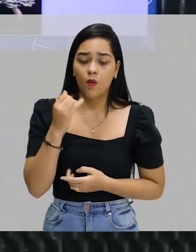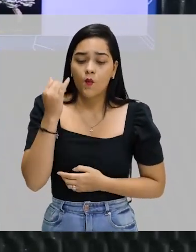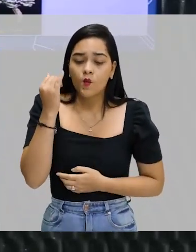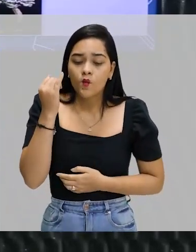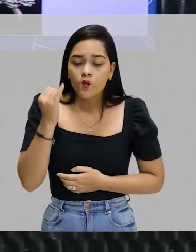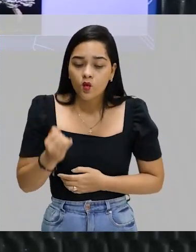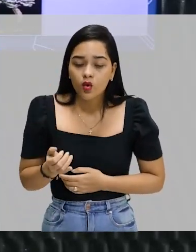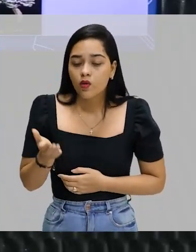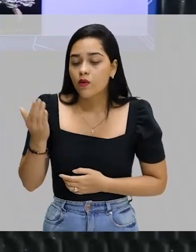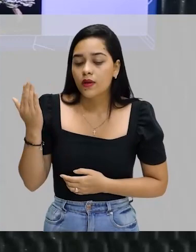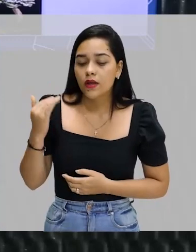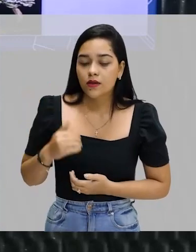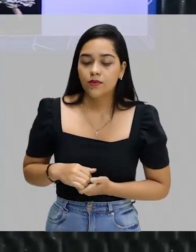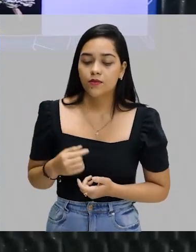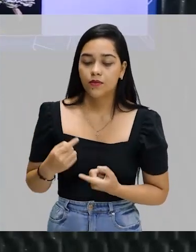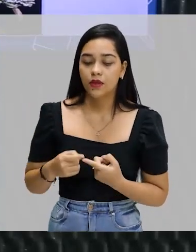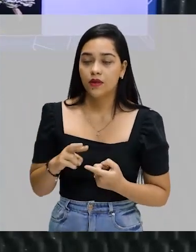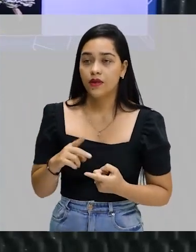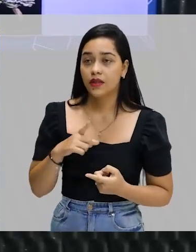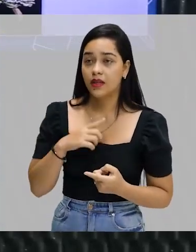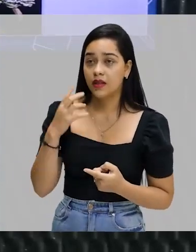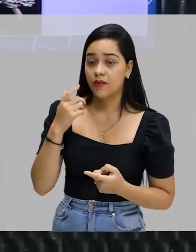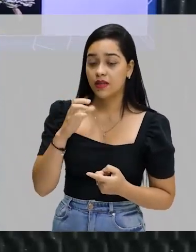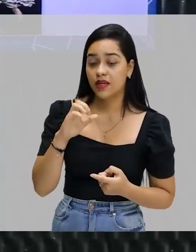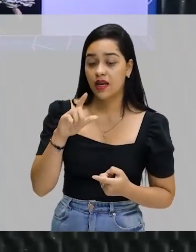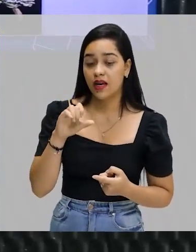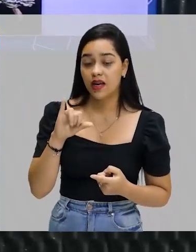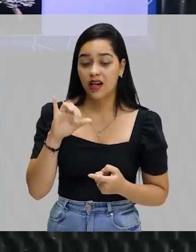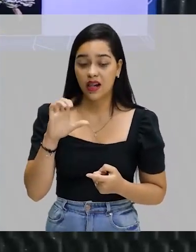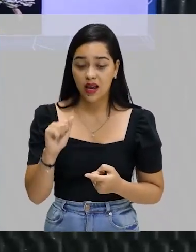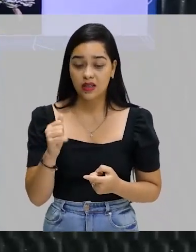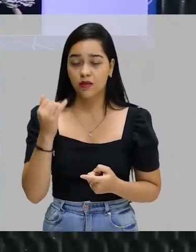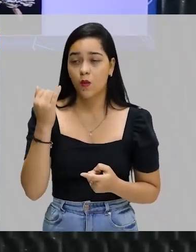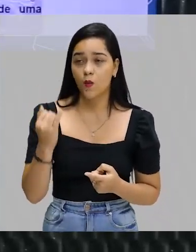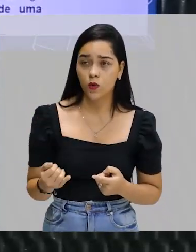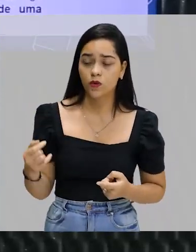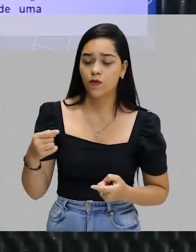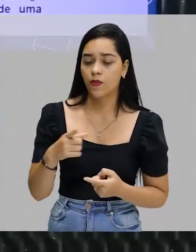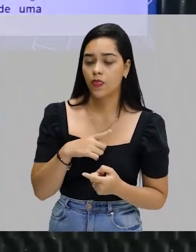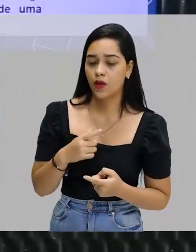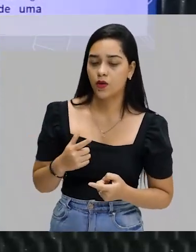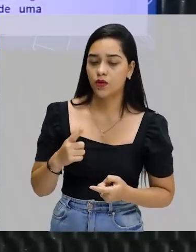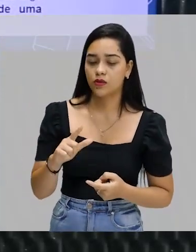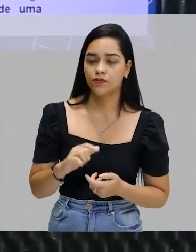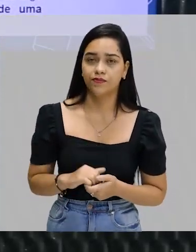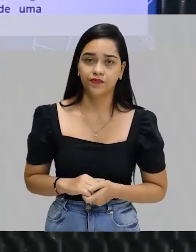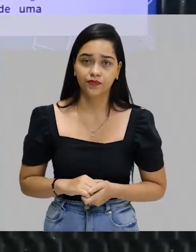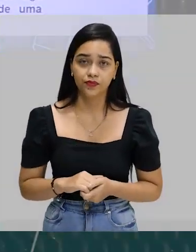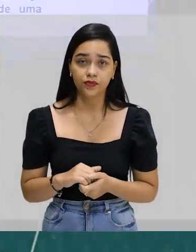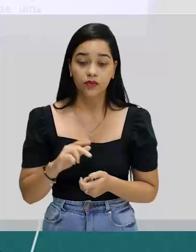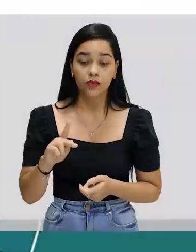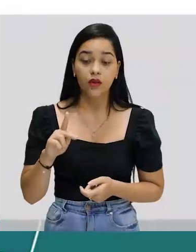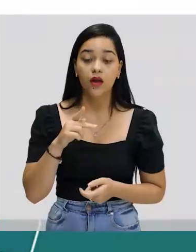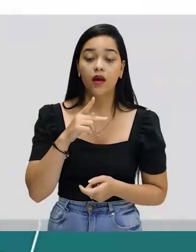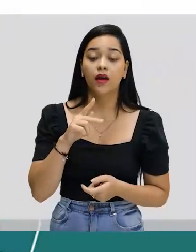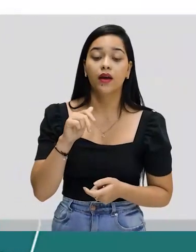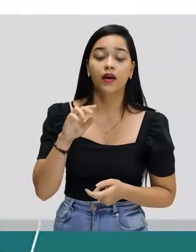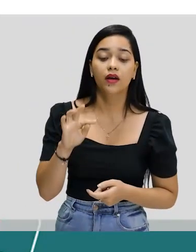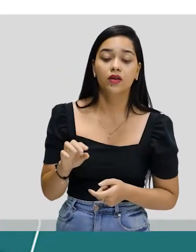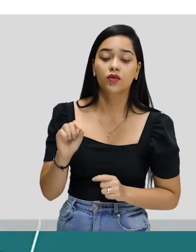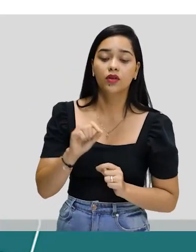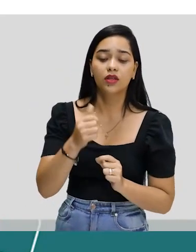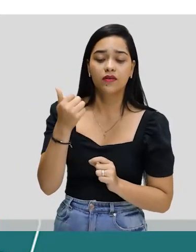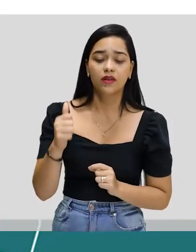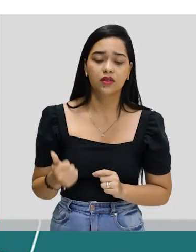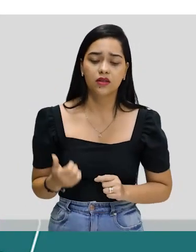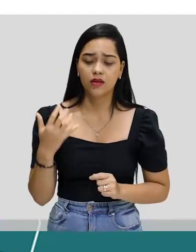para os padrões da época? Pois é, porque ele vai buscar na beleza clássica, a mulher era mais magra, entre outras coisas. Kant diz o seguinte: o critério de